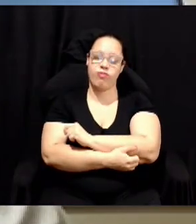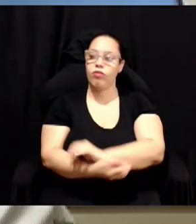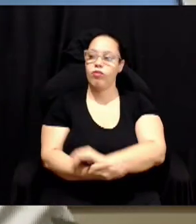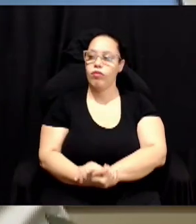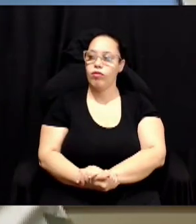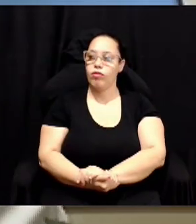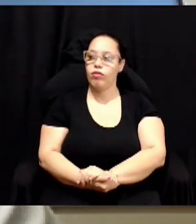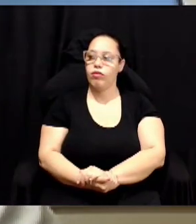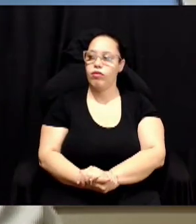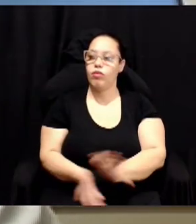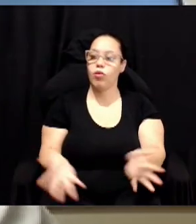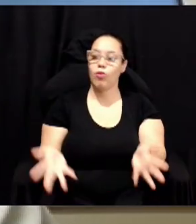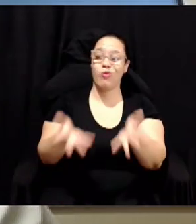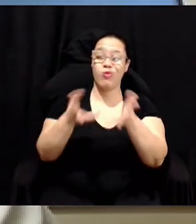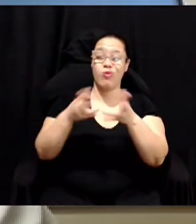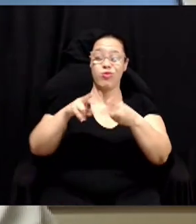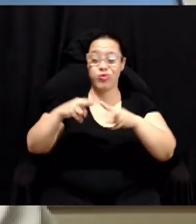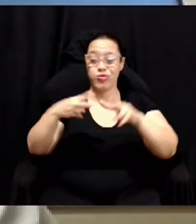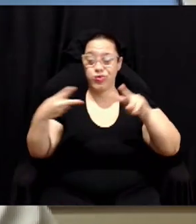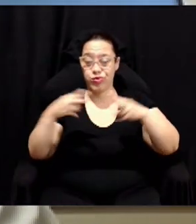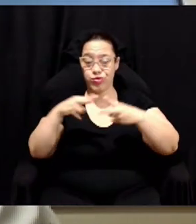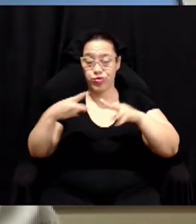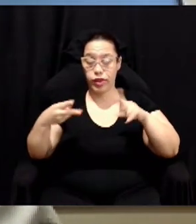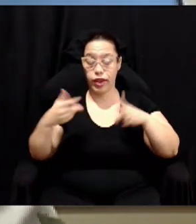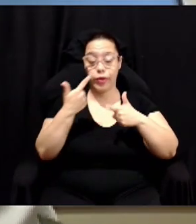ativação desses genes é que é o grande problema.